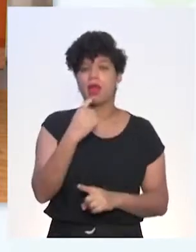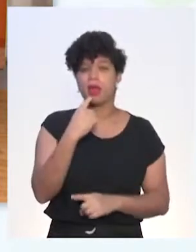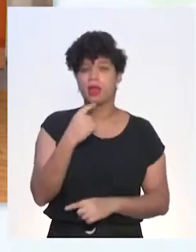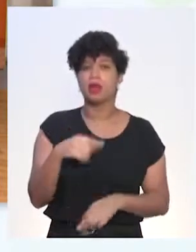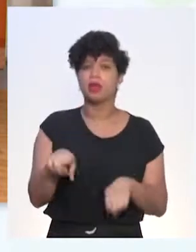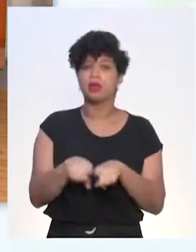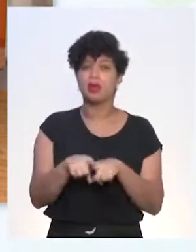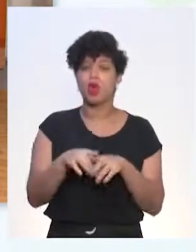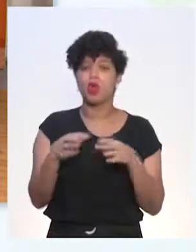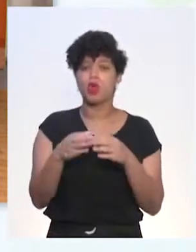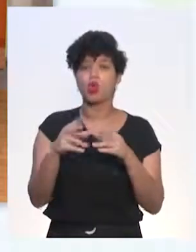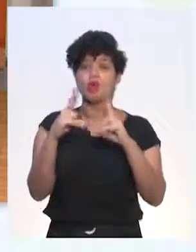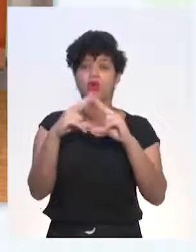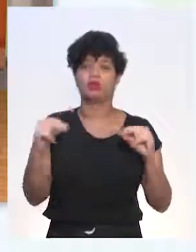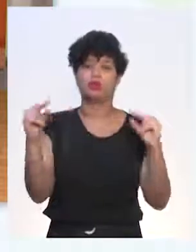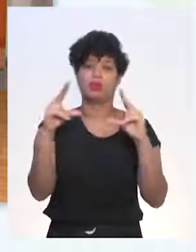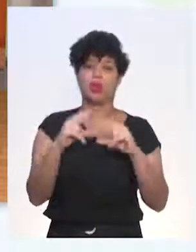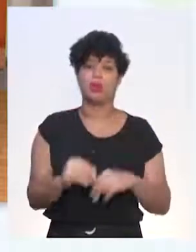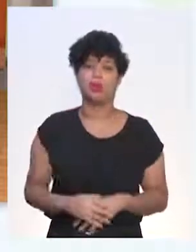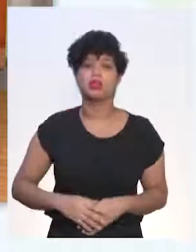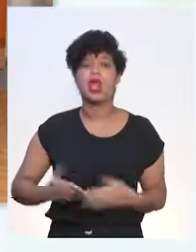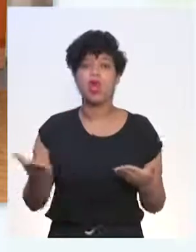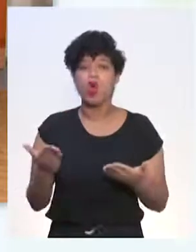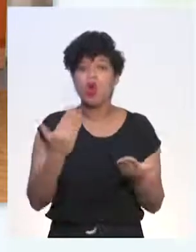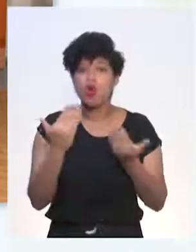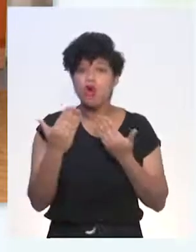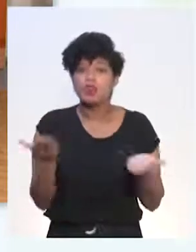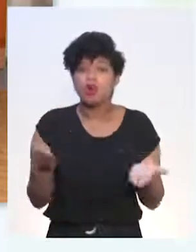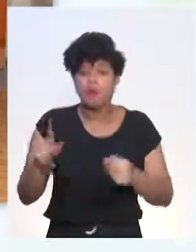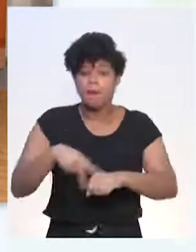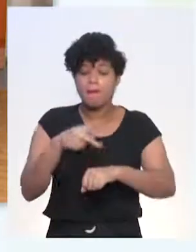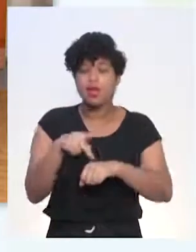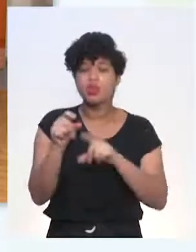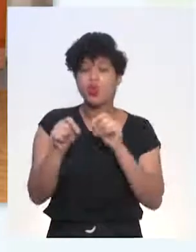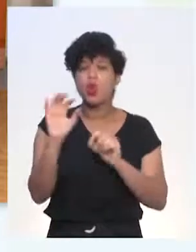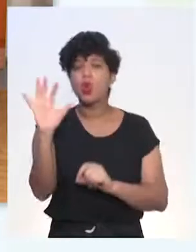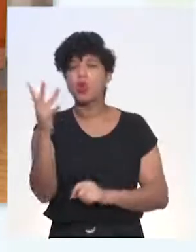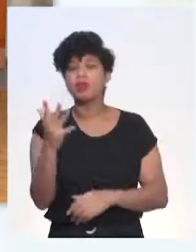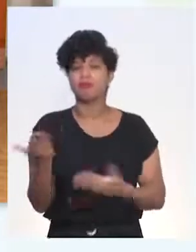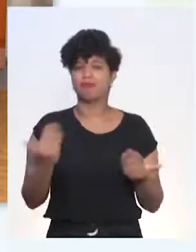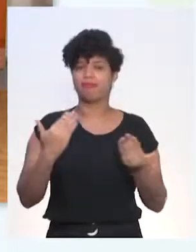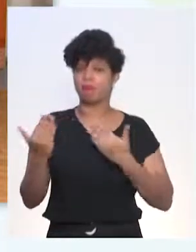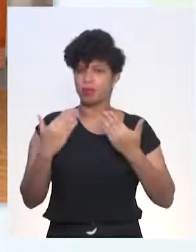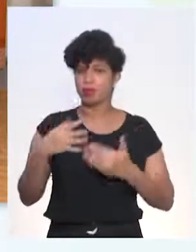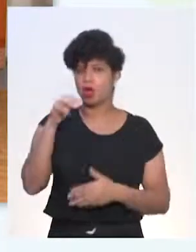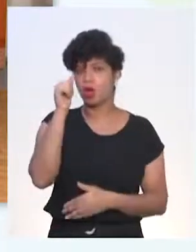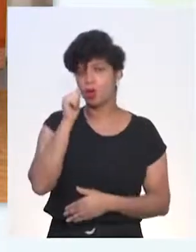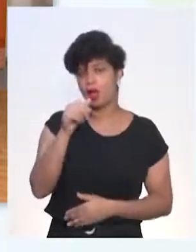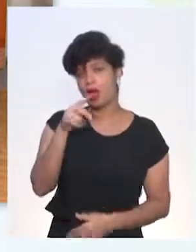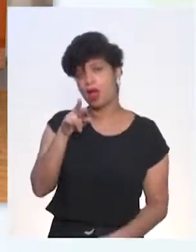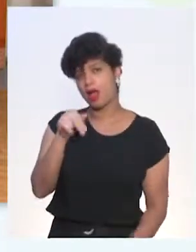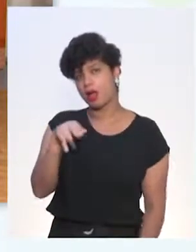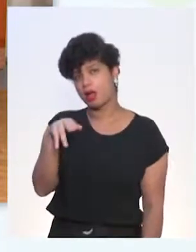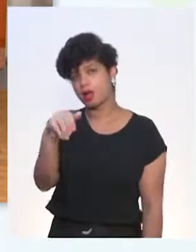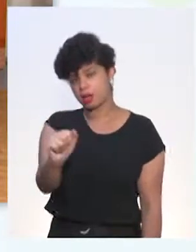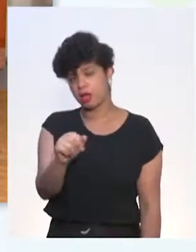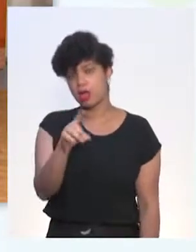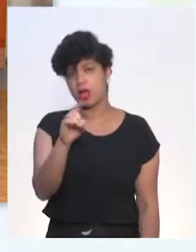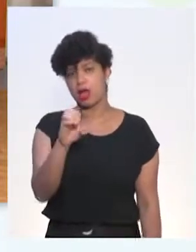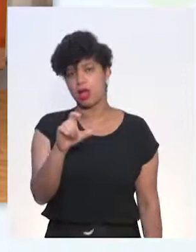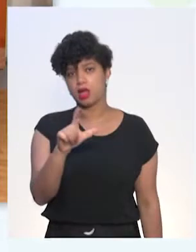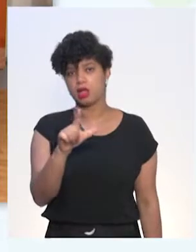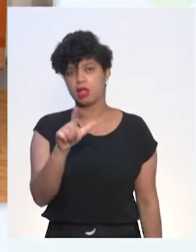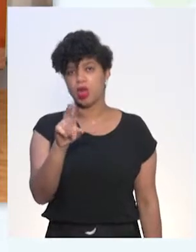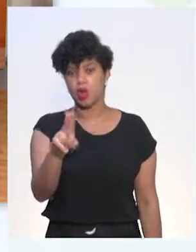E é sobre esse assunto, sobre as condições atuais do país, que a gente conversa a partir de agora com a Adriana Abdenur, que é diretora